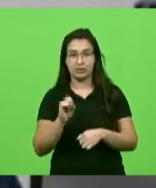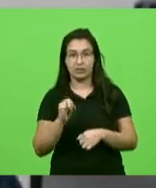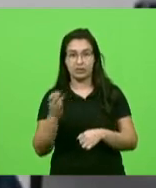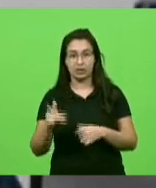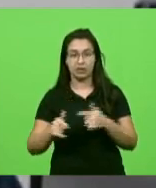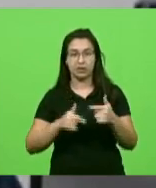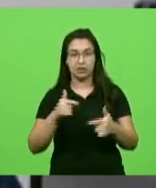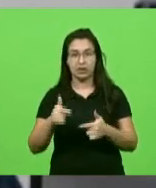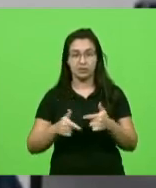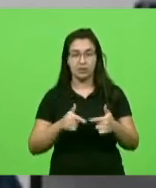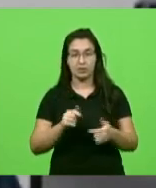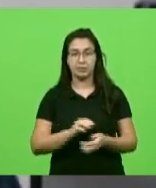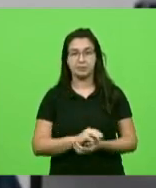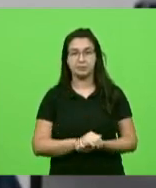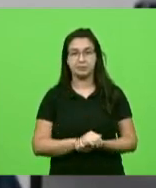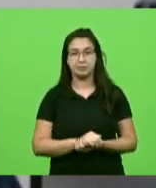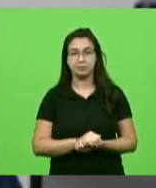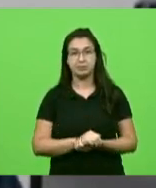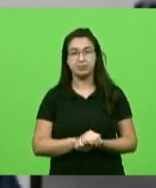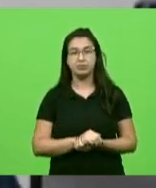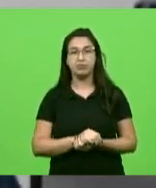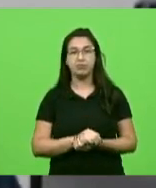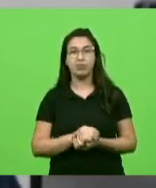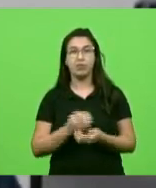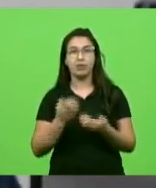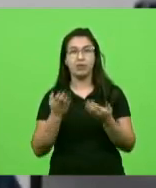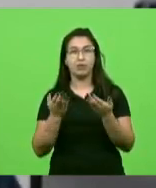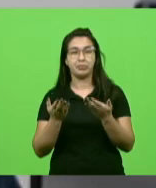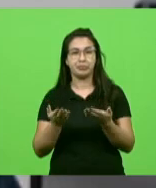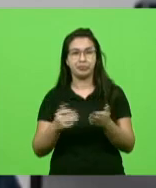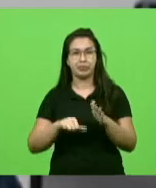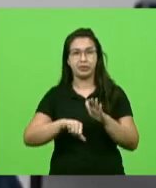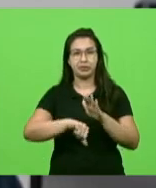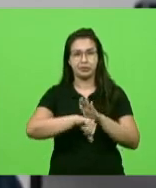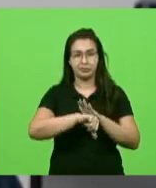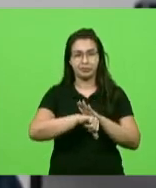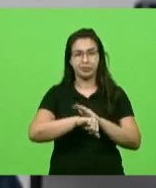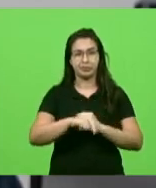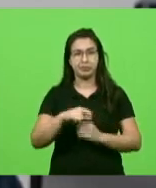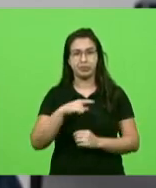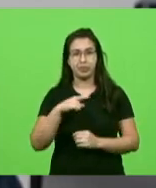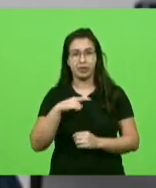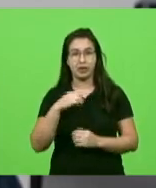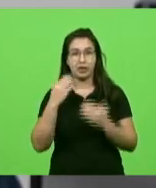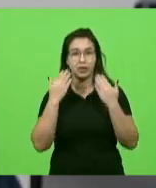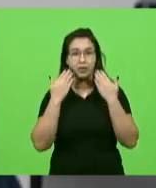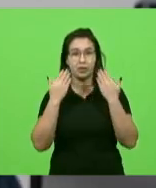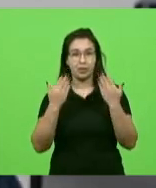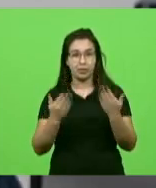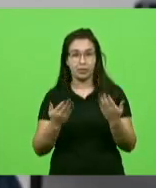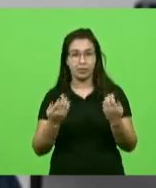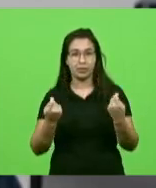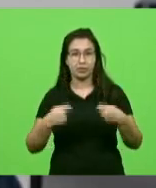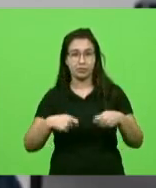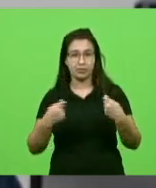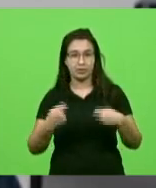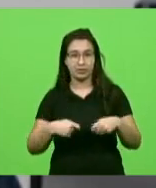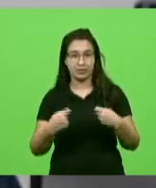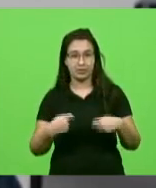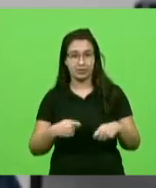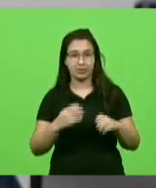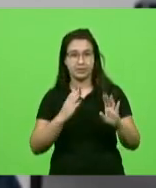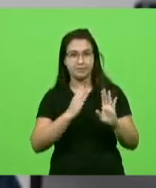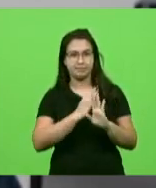seu múnus a inspiração onde o Manifesto utilizada um tipo incriminador evidencia a patente necessidade de